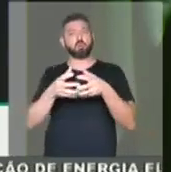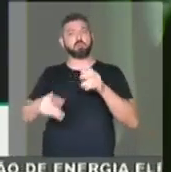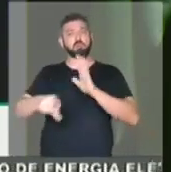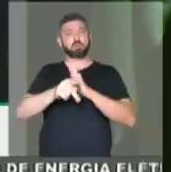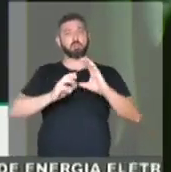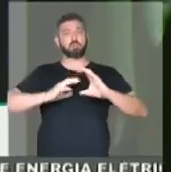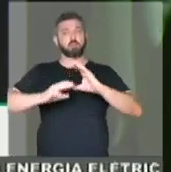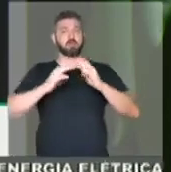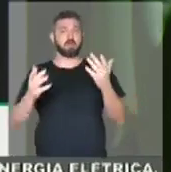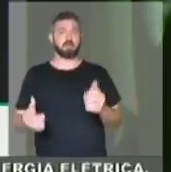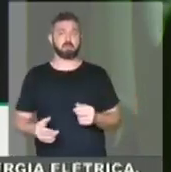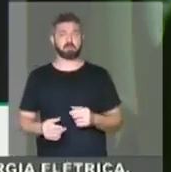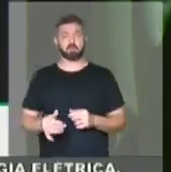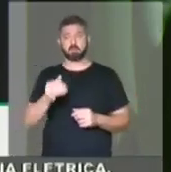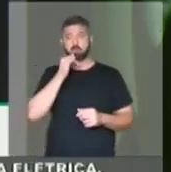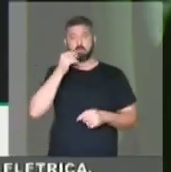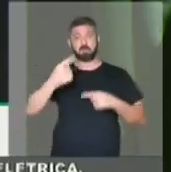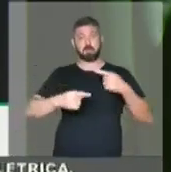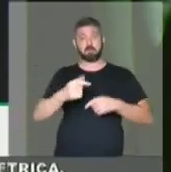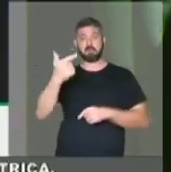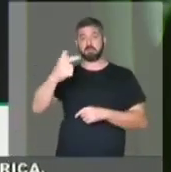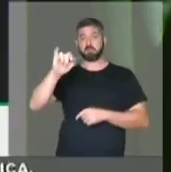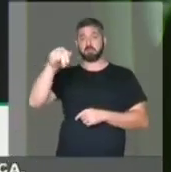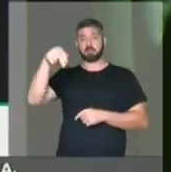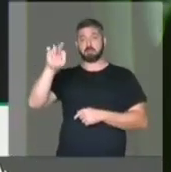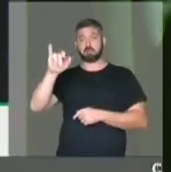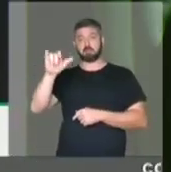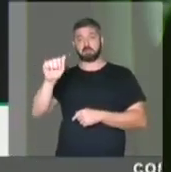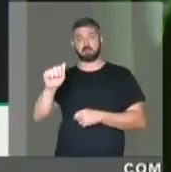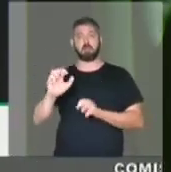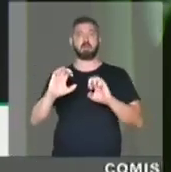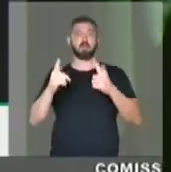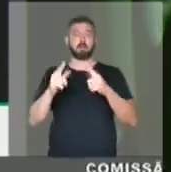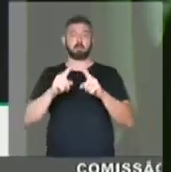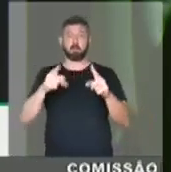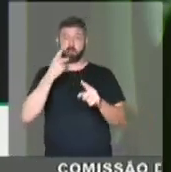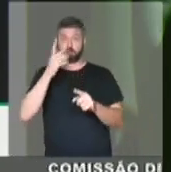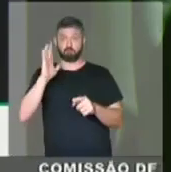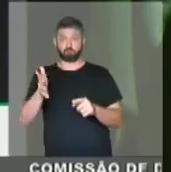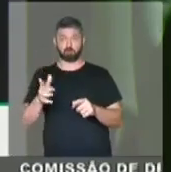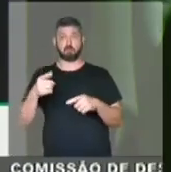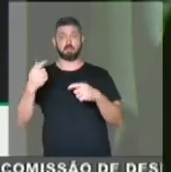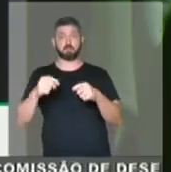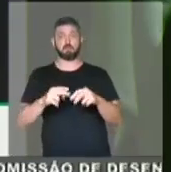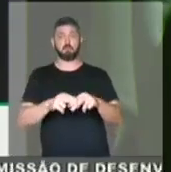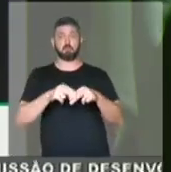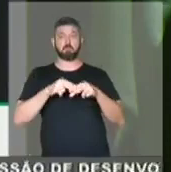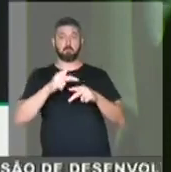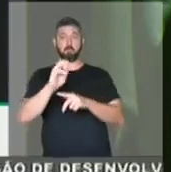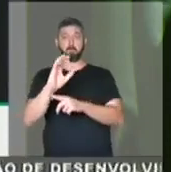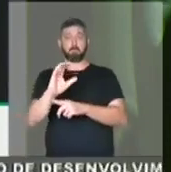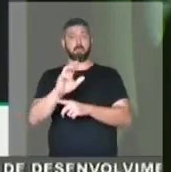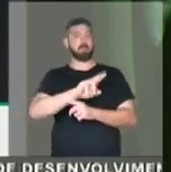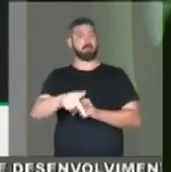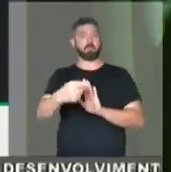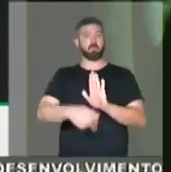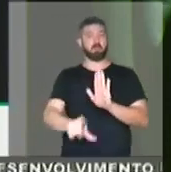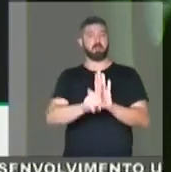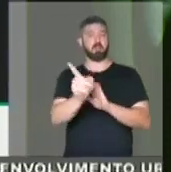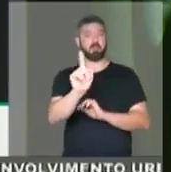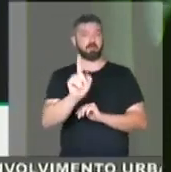meios de comunicação, como no caso do debate da segunda instância. Mas, evidentemente, afirmamos ali que tinha que ser por PEC e não por projeto de